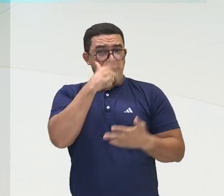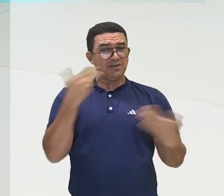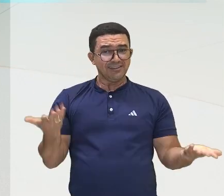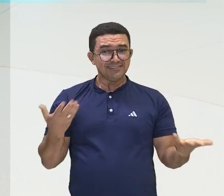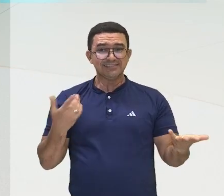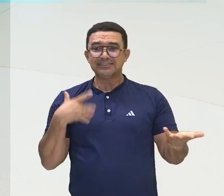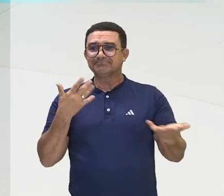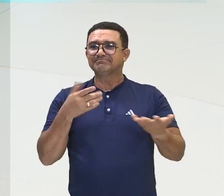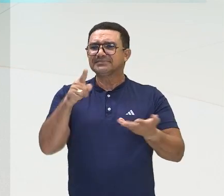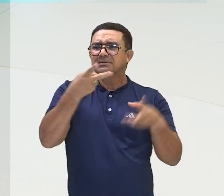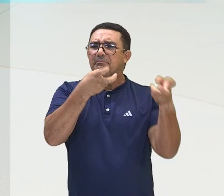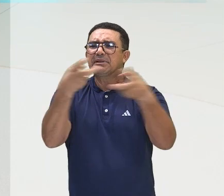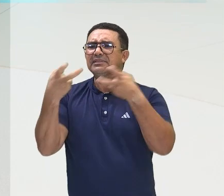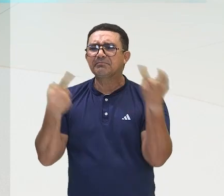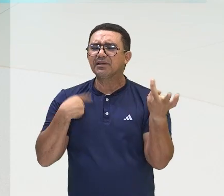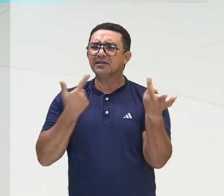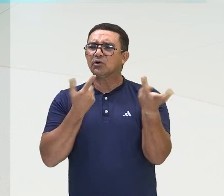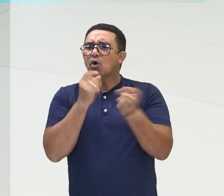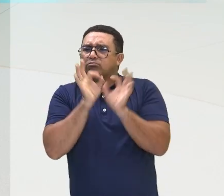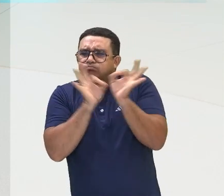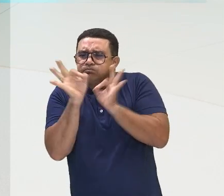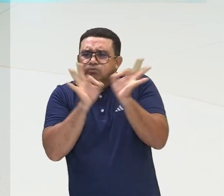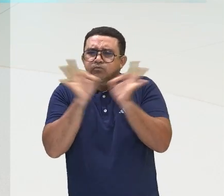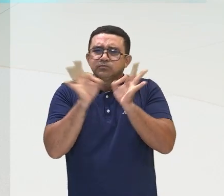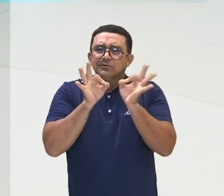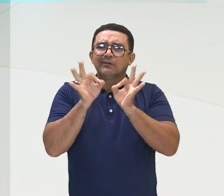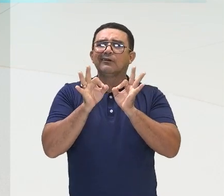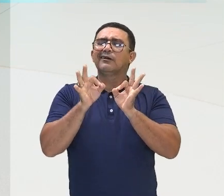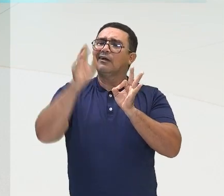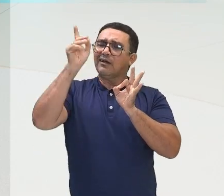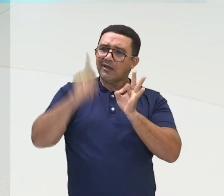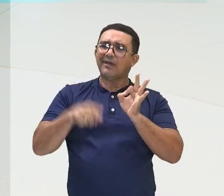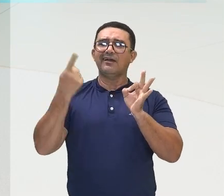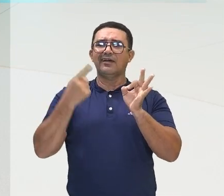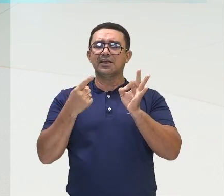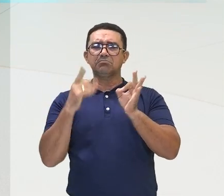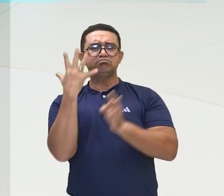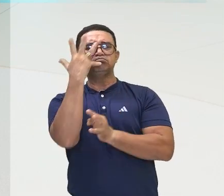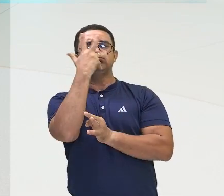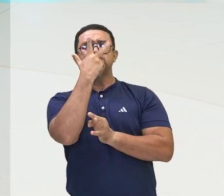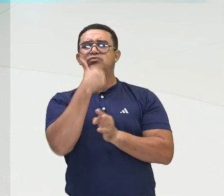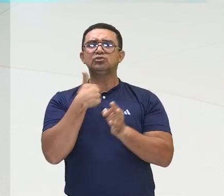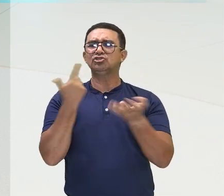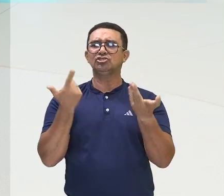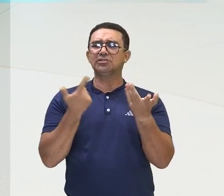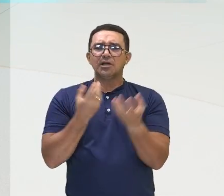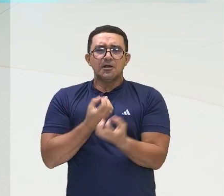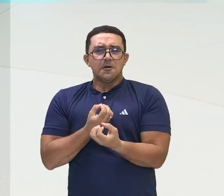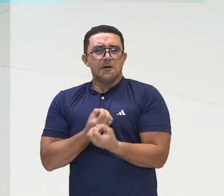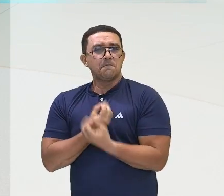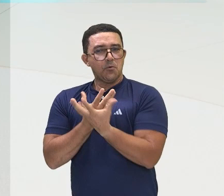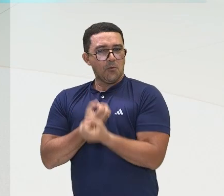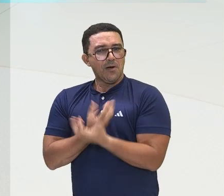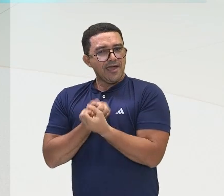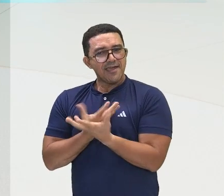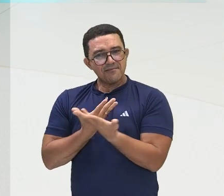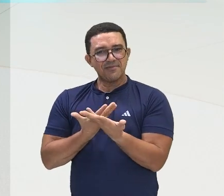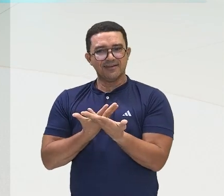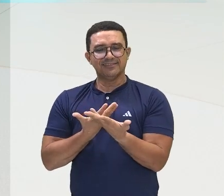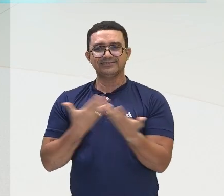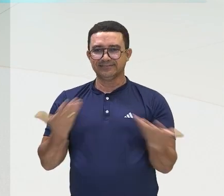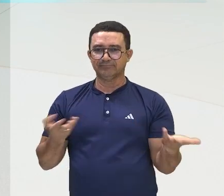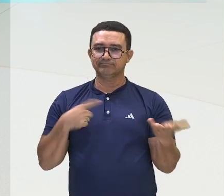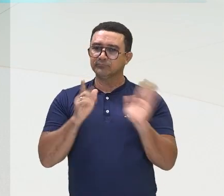perceberem aqui esse processo de construção, realmente é isso que dá a beleza ao poema, no caso. Então, eu vou ter